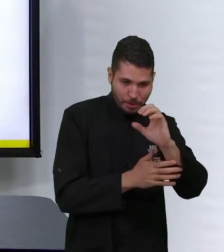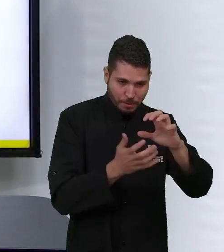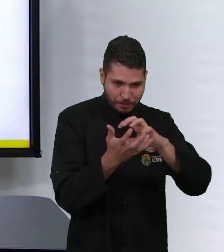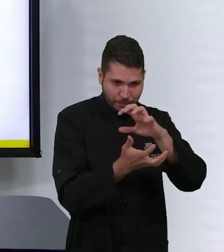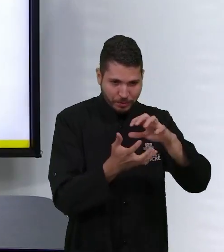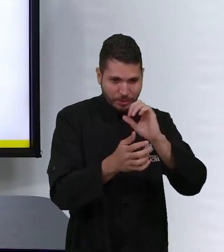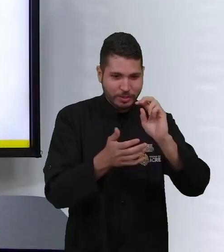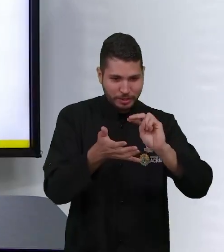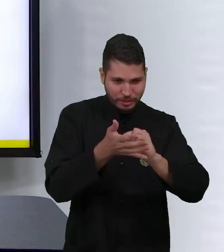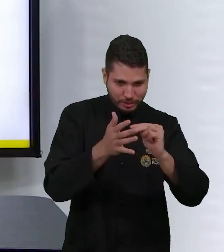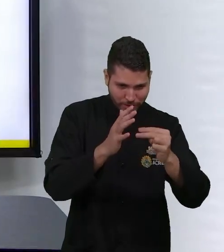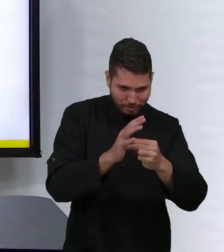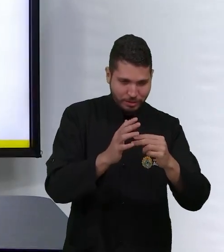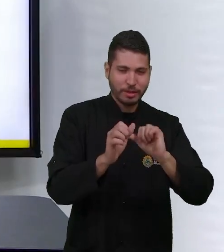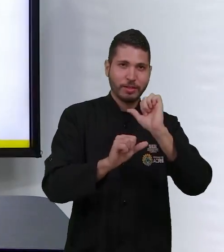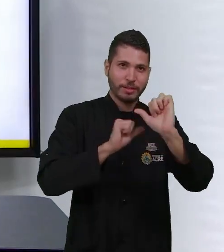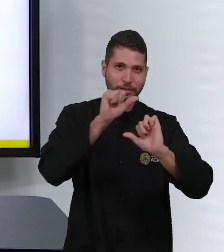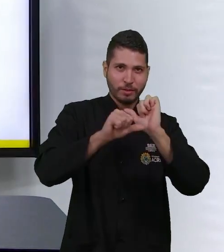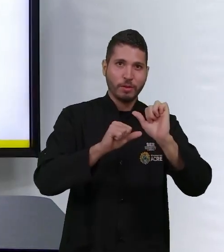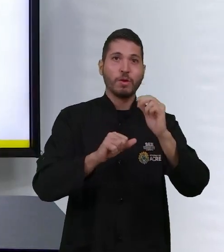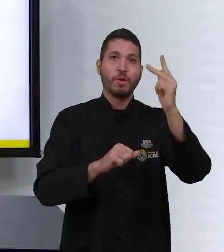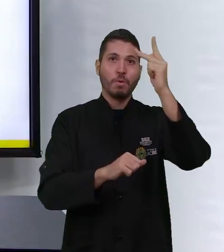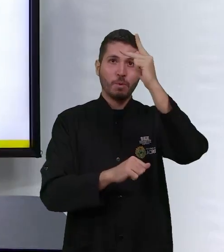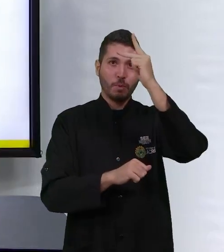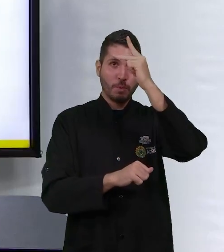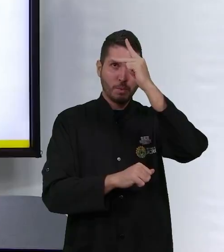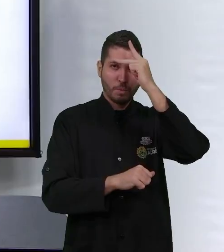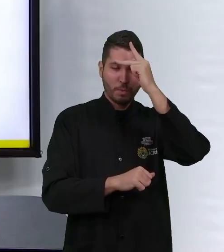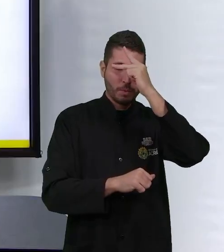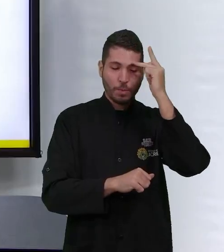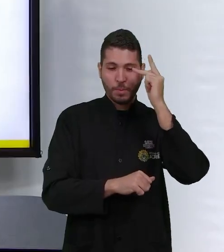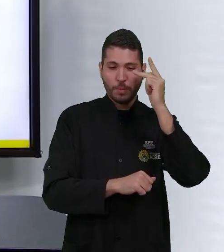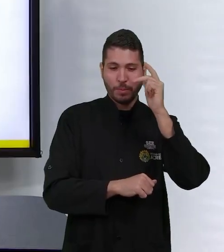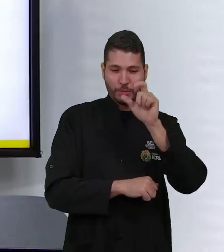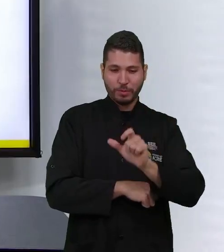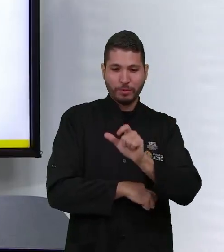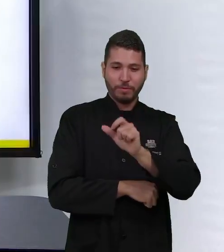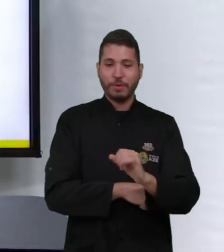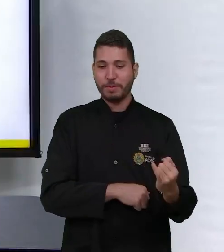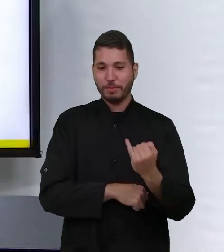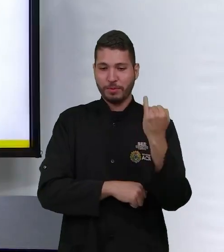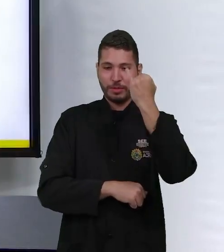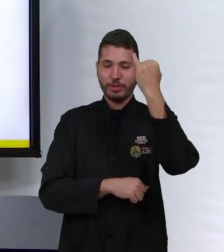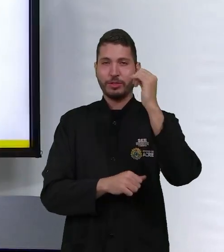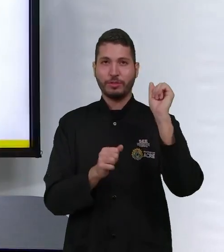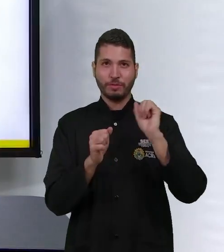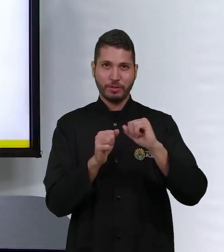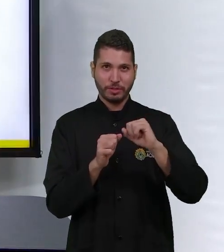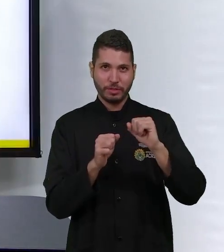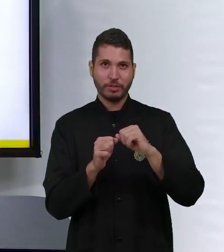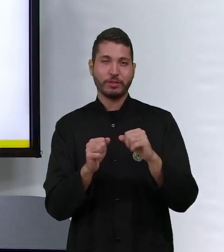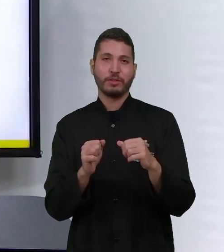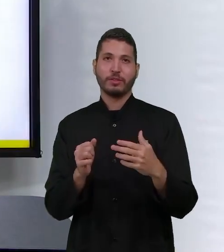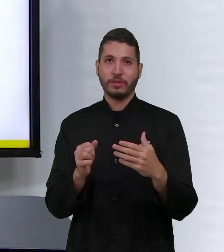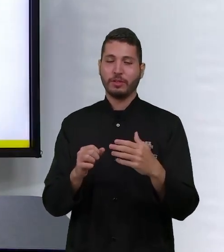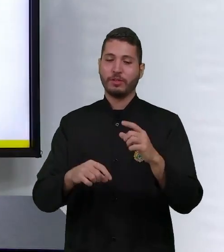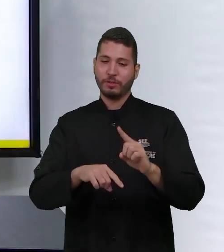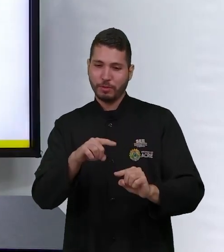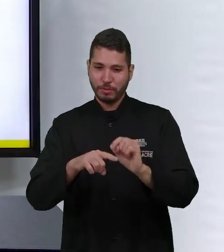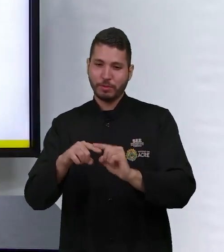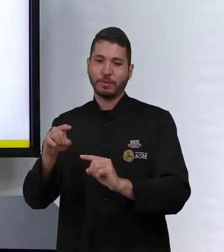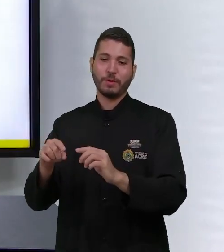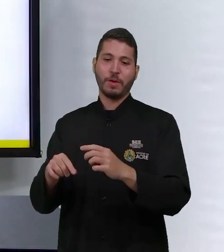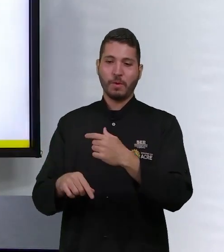O homem mudou as formas de fazer as coisas, de fabricar seus objetos,